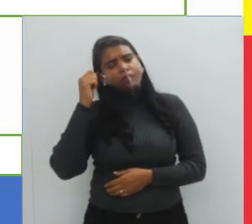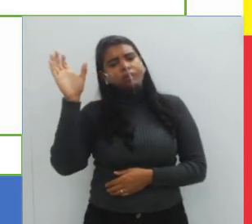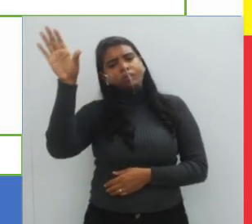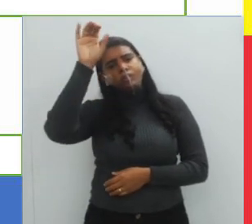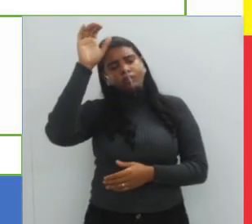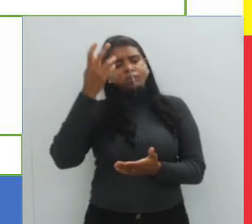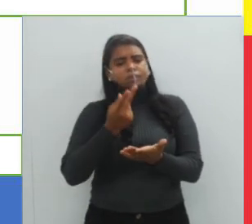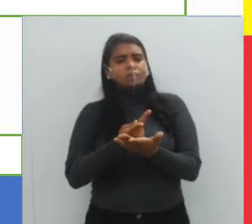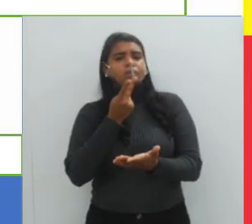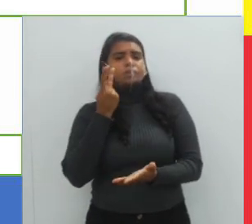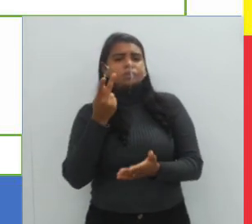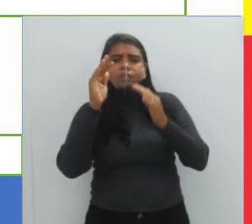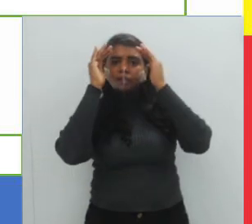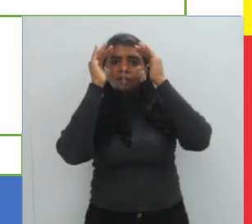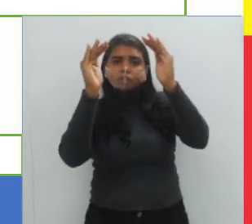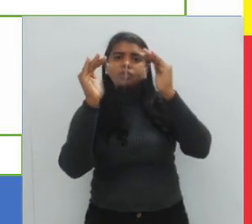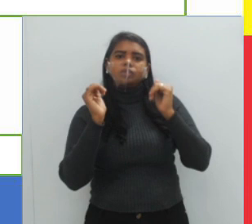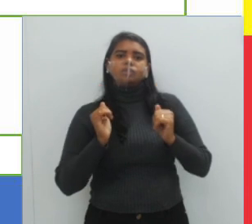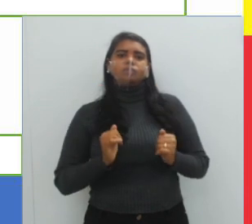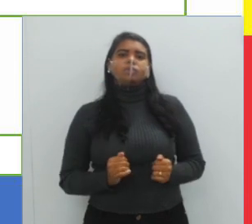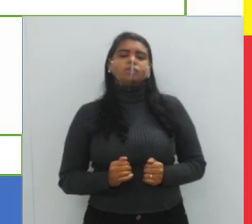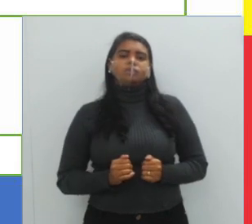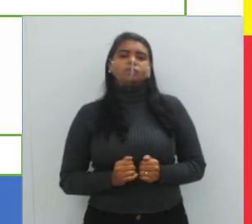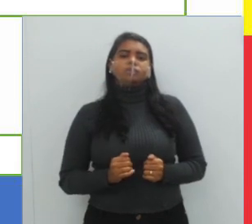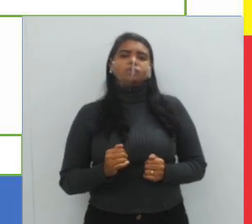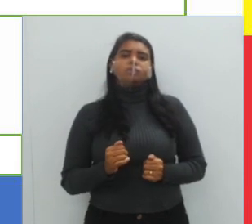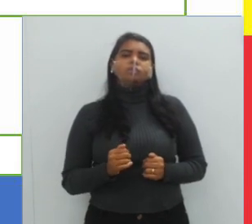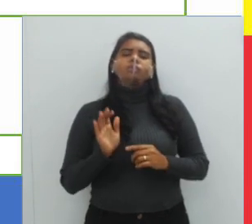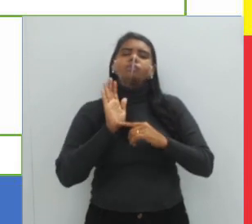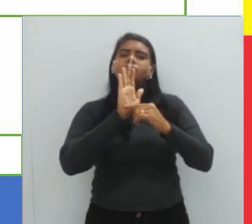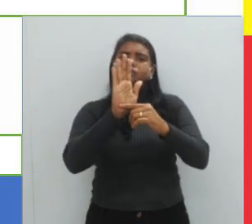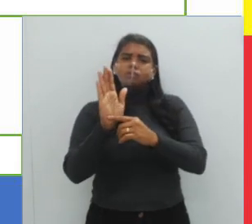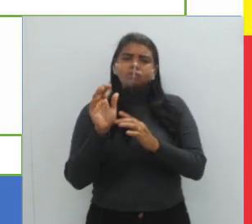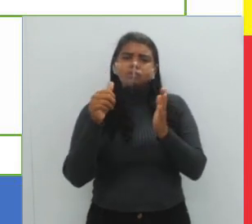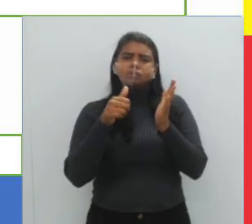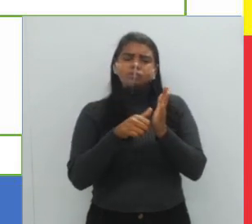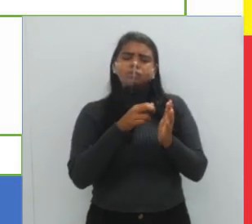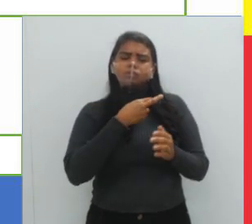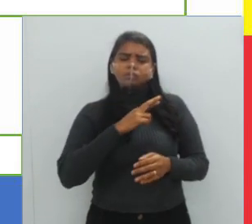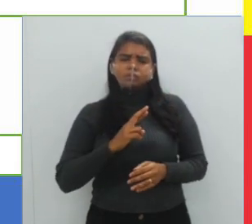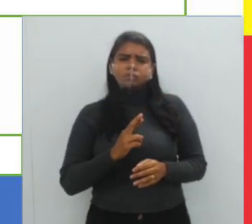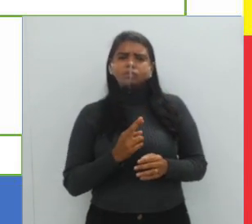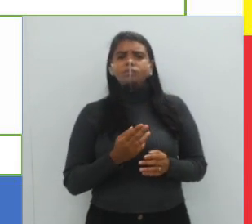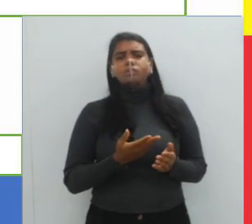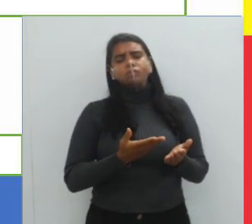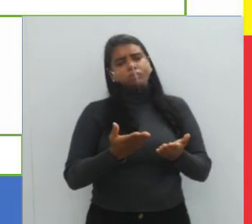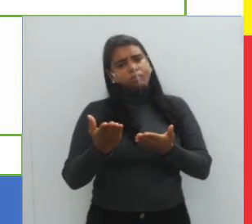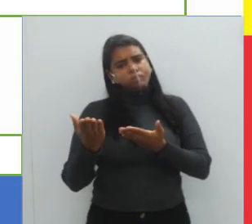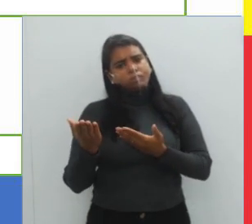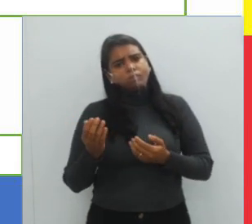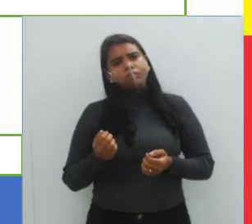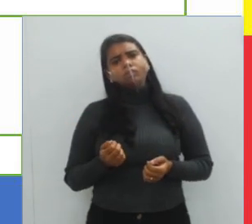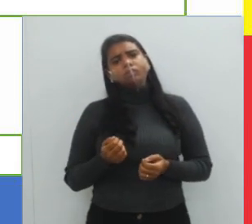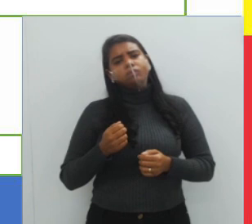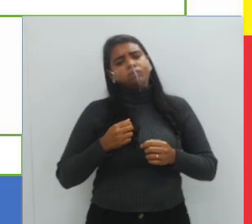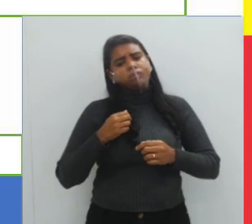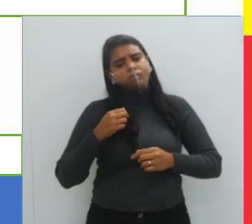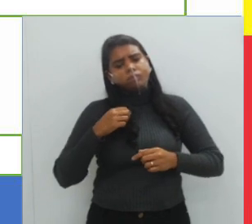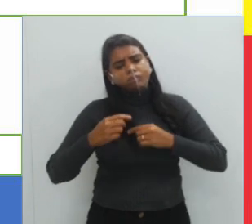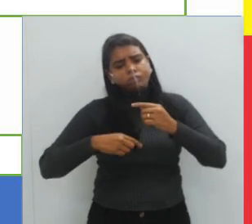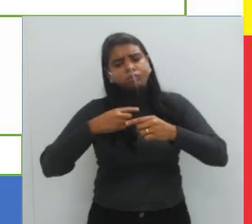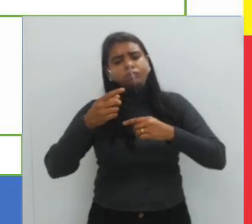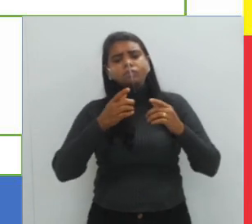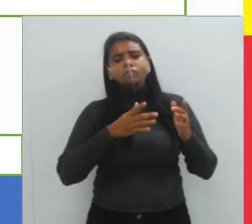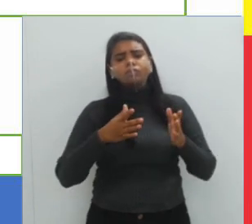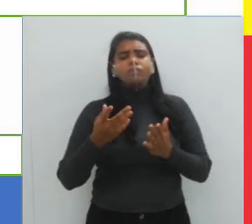quê? Respeito por ter a sua identidade, os seus ritos, as suas tradições,